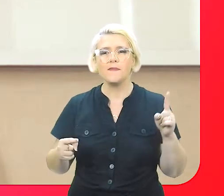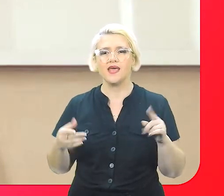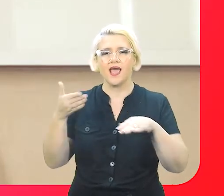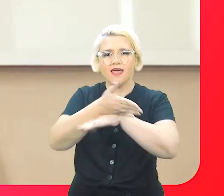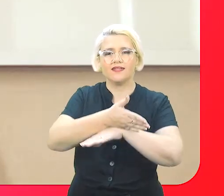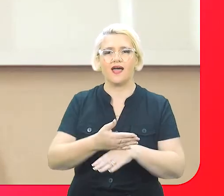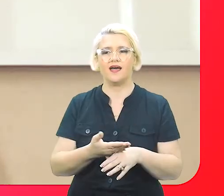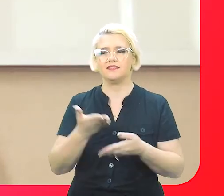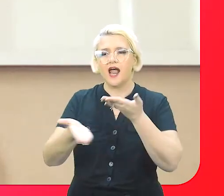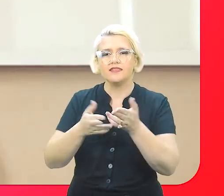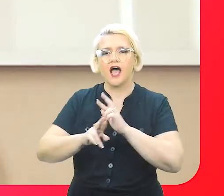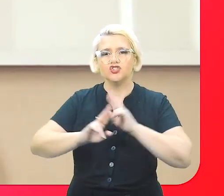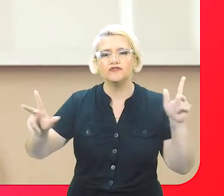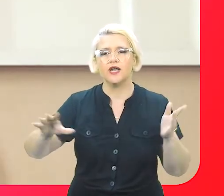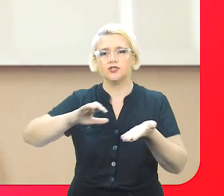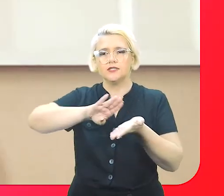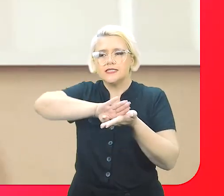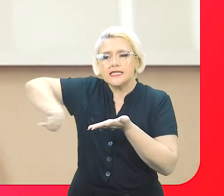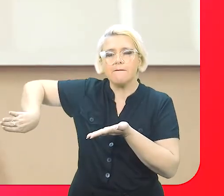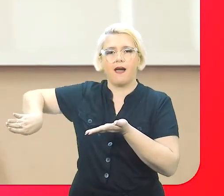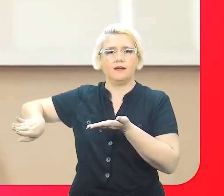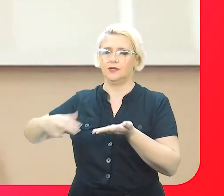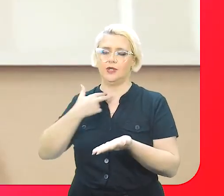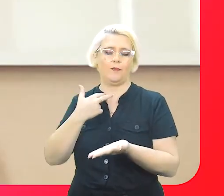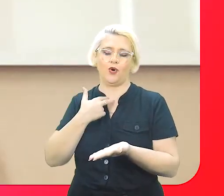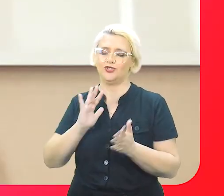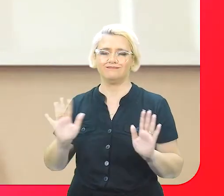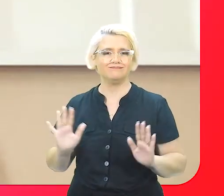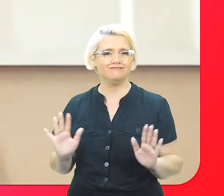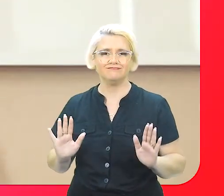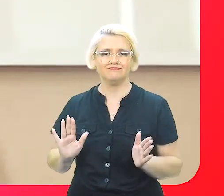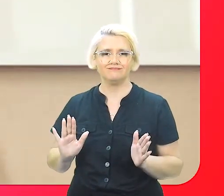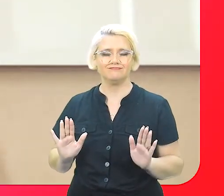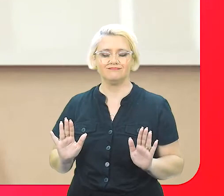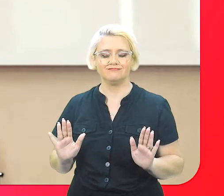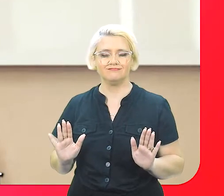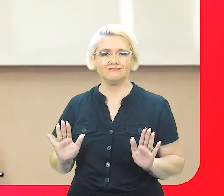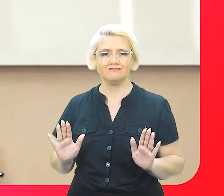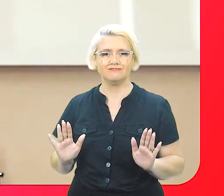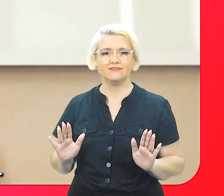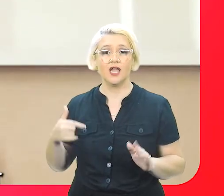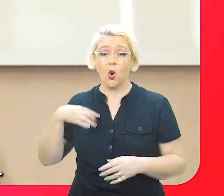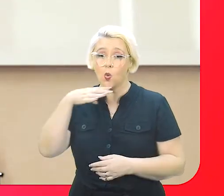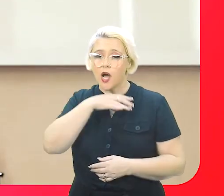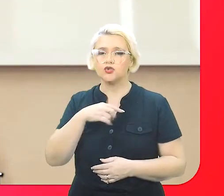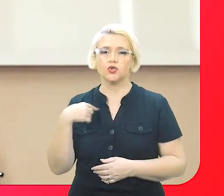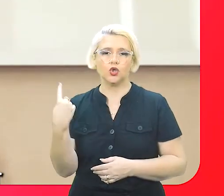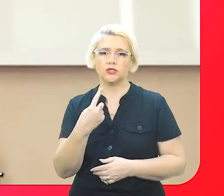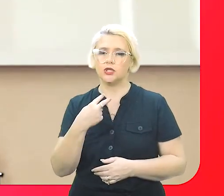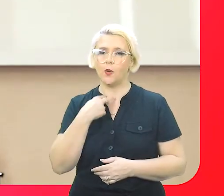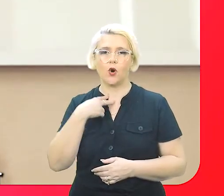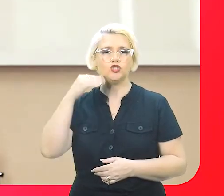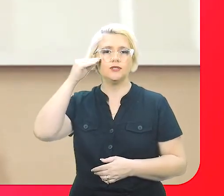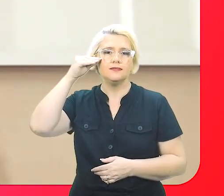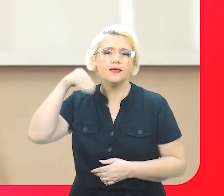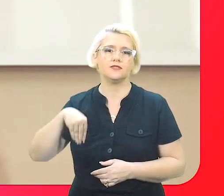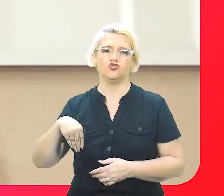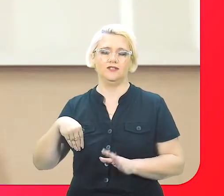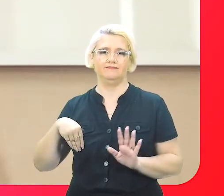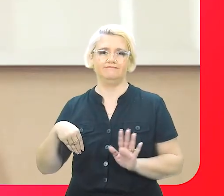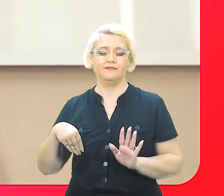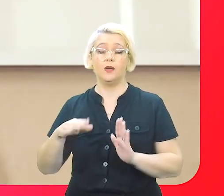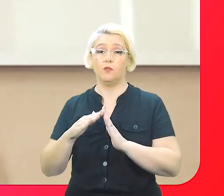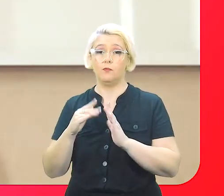alguns à parte, de forma excludente. Eu acho que nós não podemos esmorecer, porque